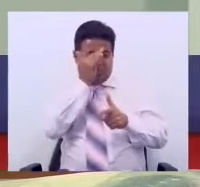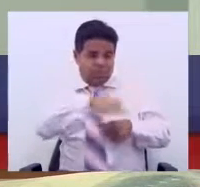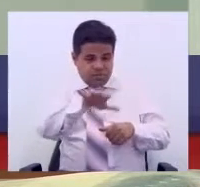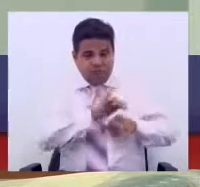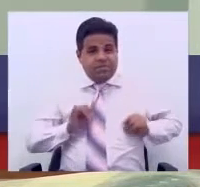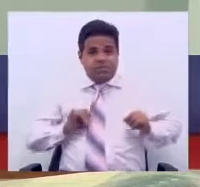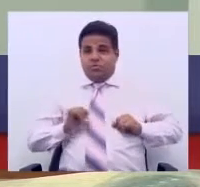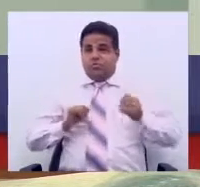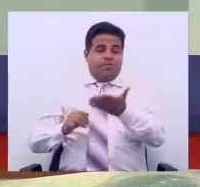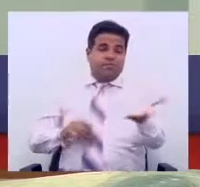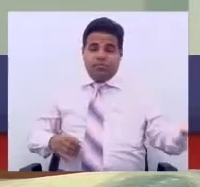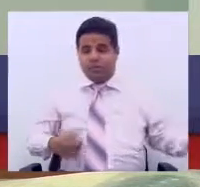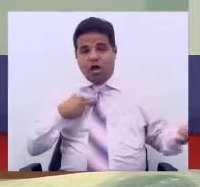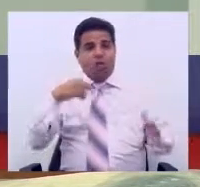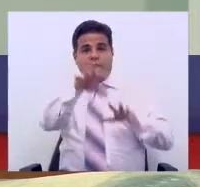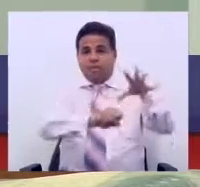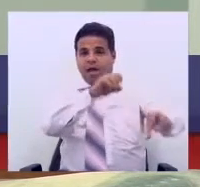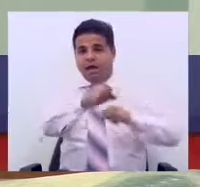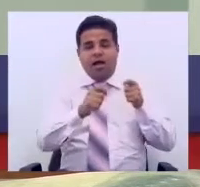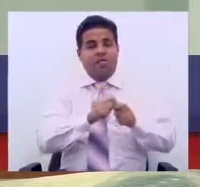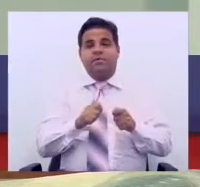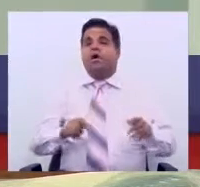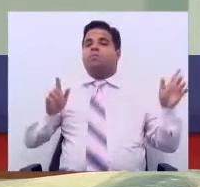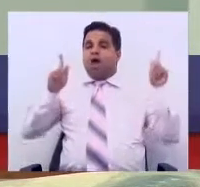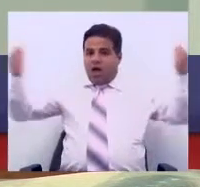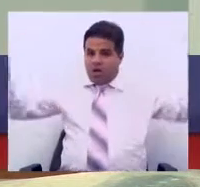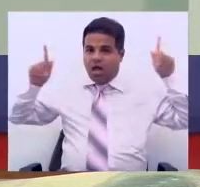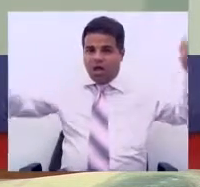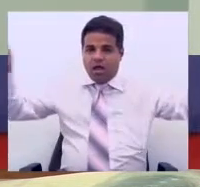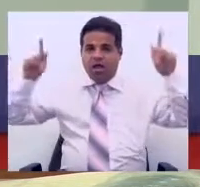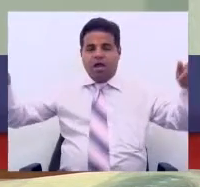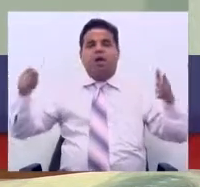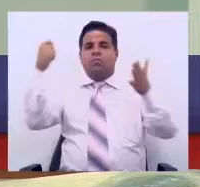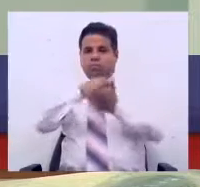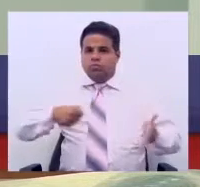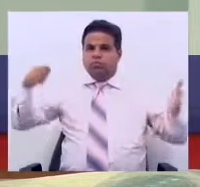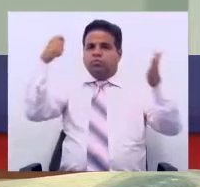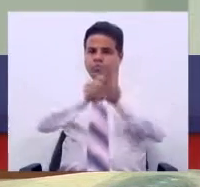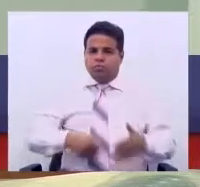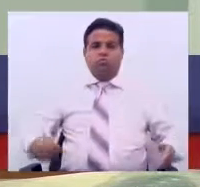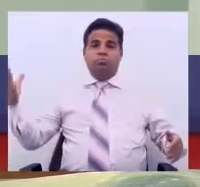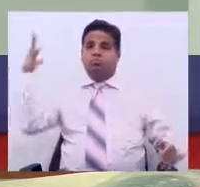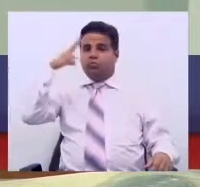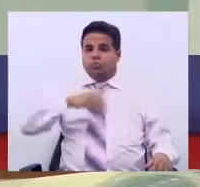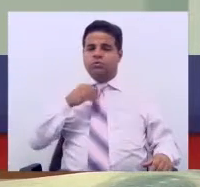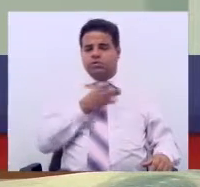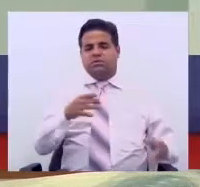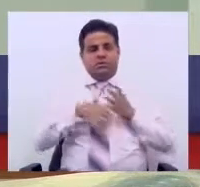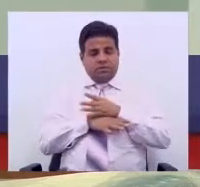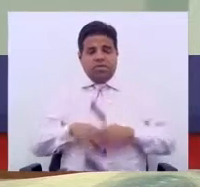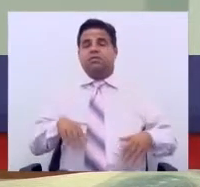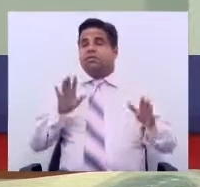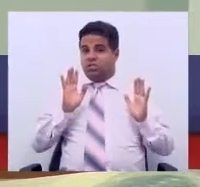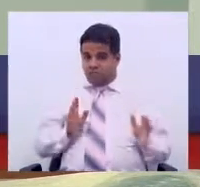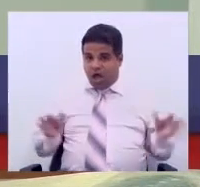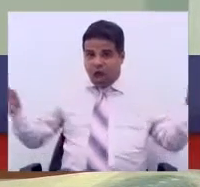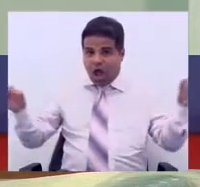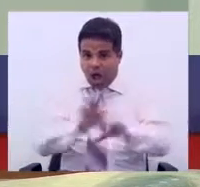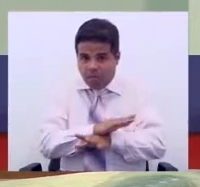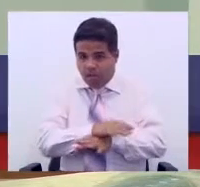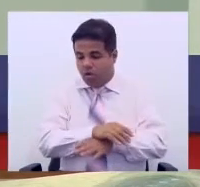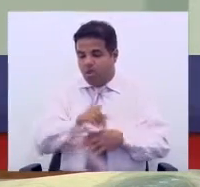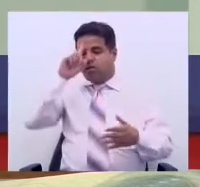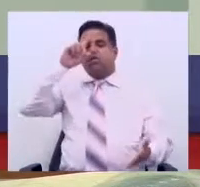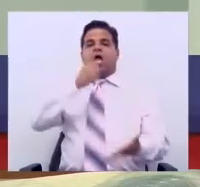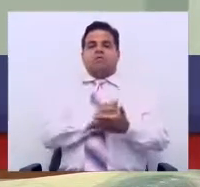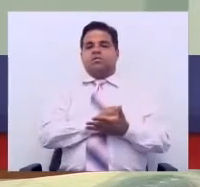e aos professores que fizeram uma justa greve, que fizeram uma luta bonita na cidade, e assim que resolvermos, a gente